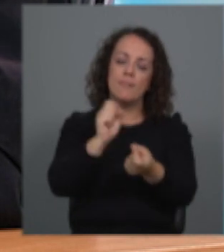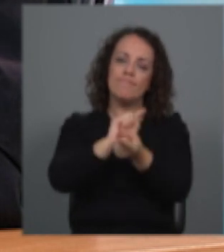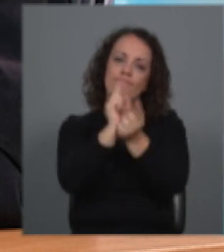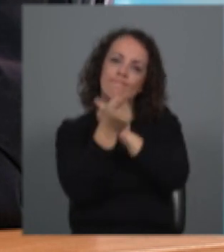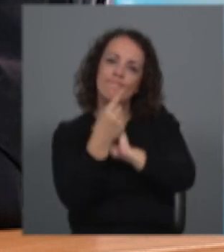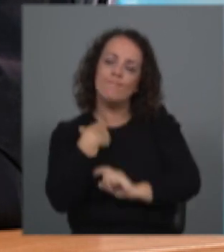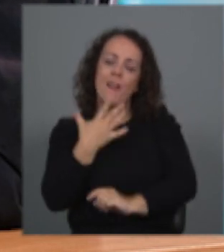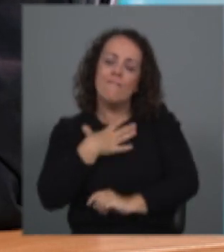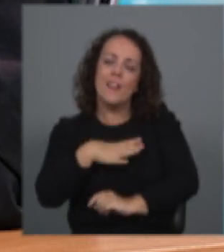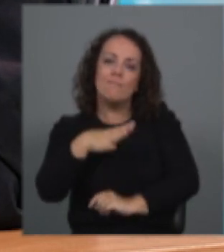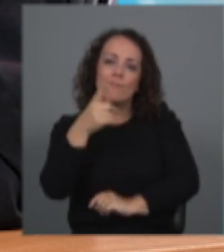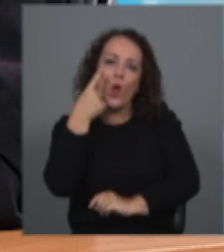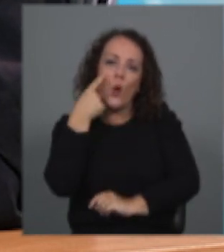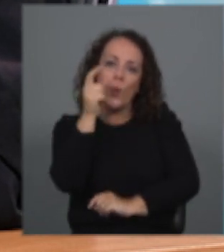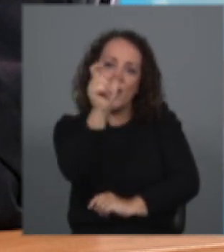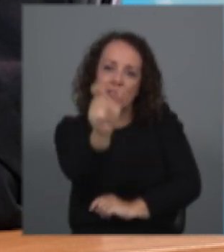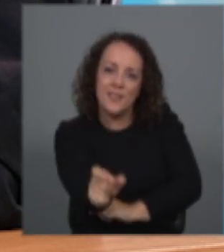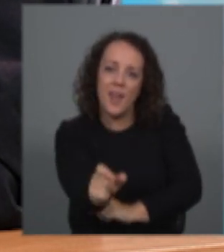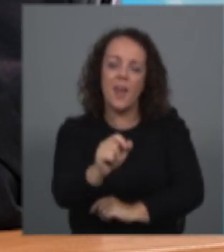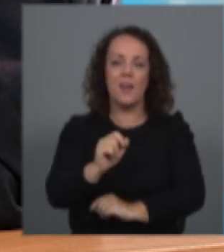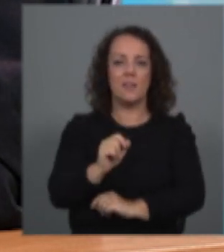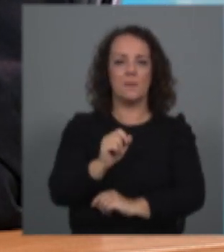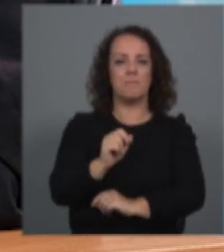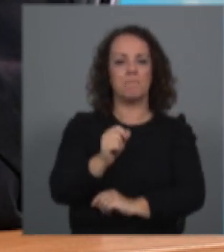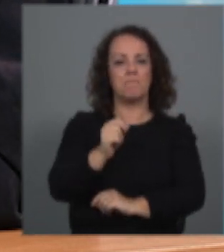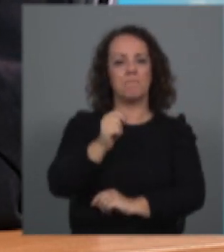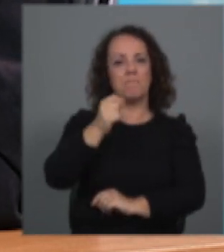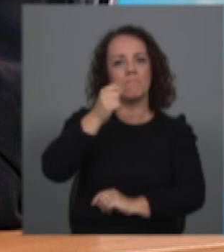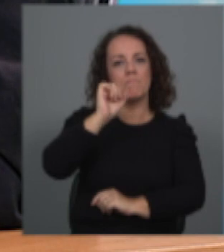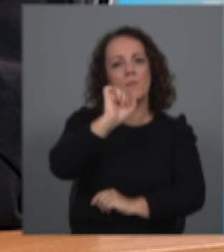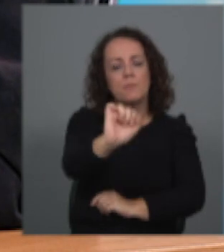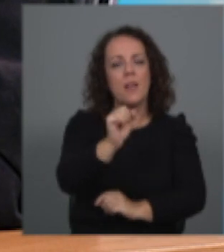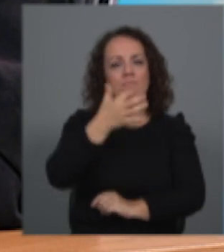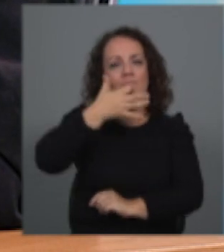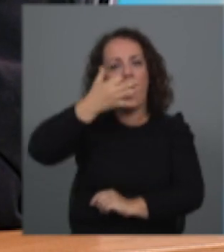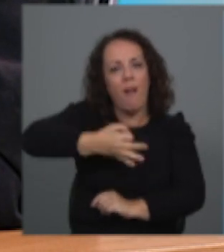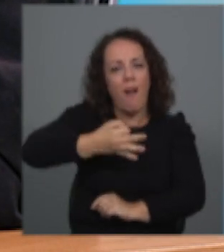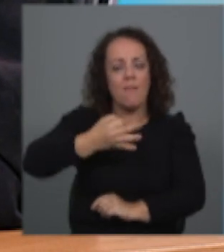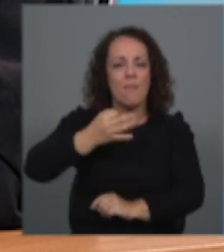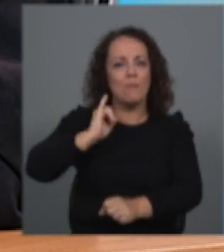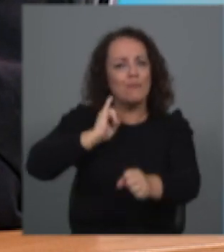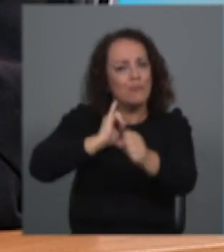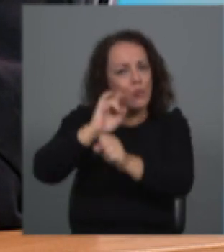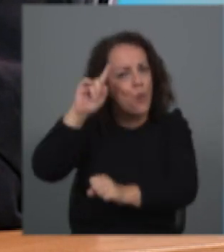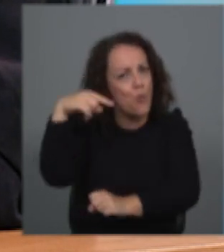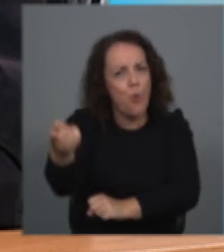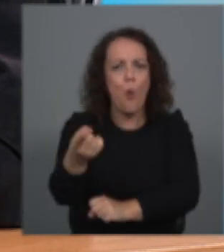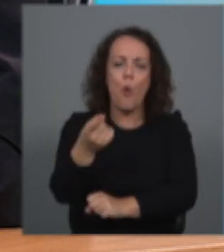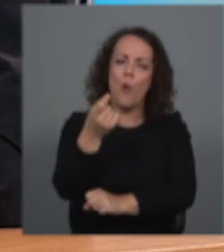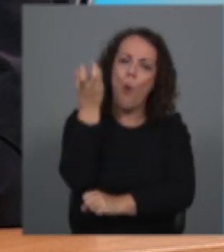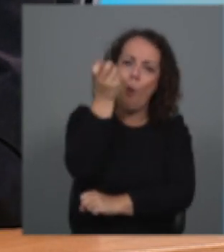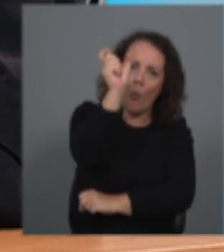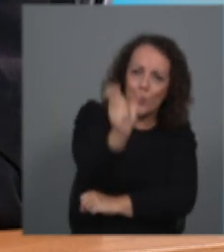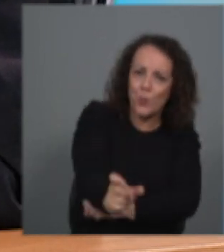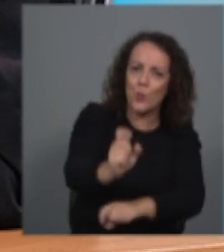aprender também com o outro, com o seu credo, com a sua diversidade cultural.